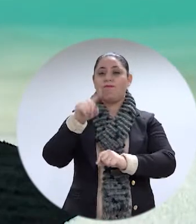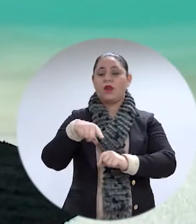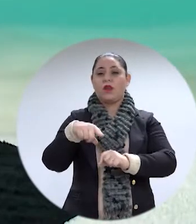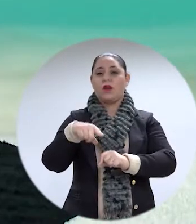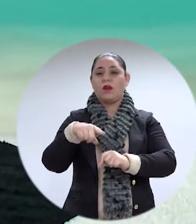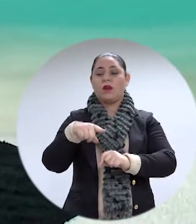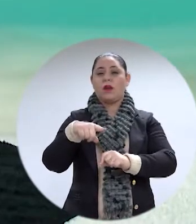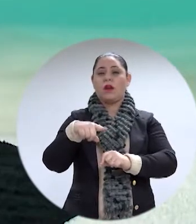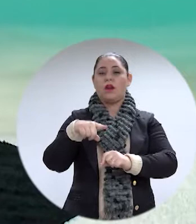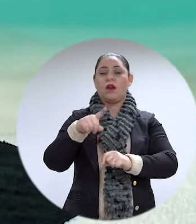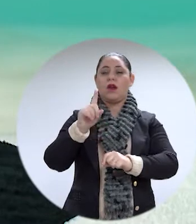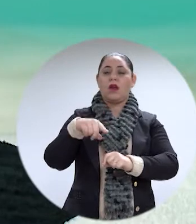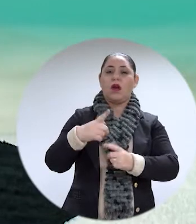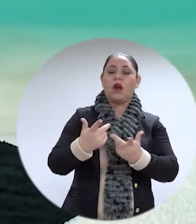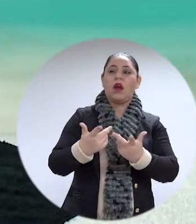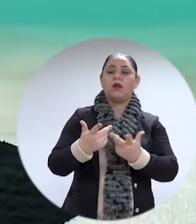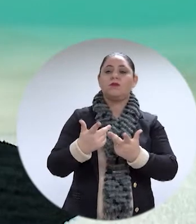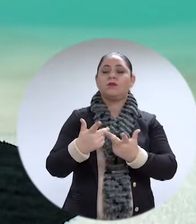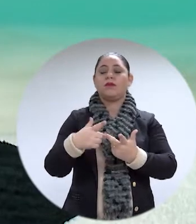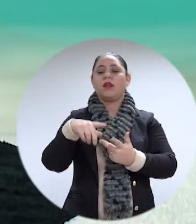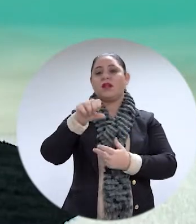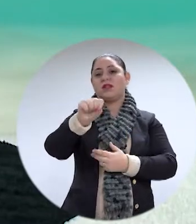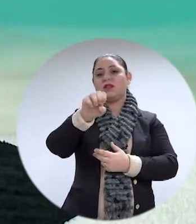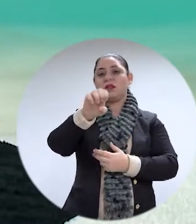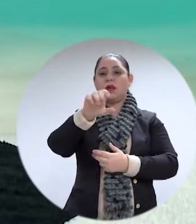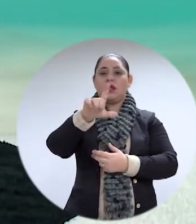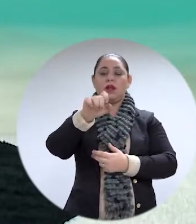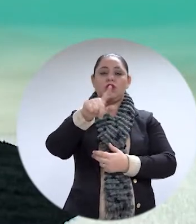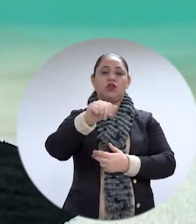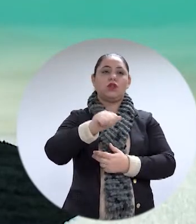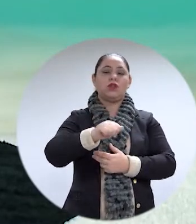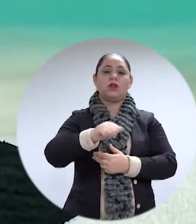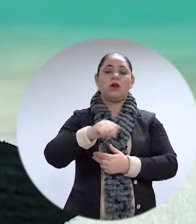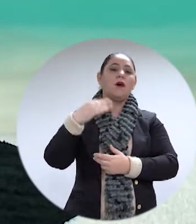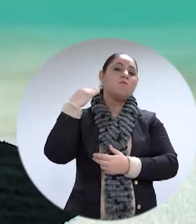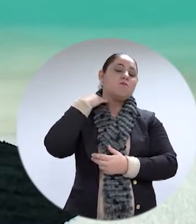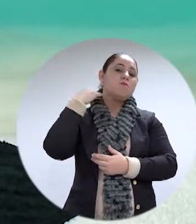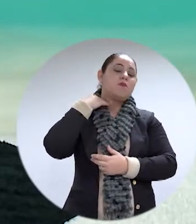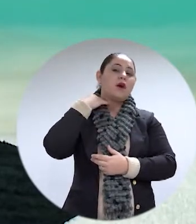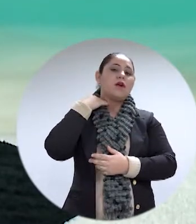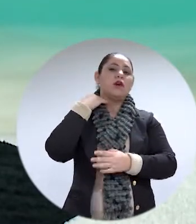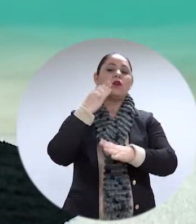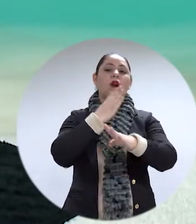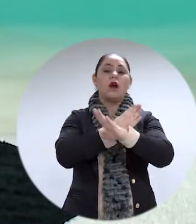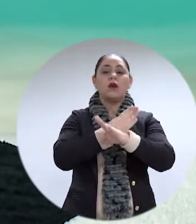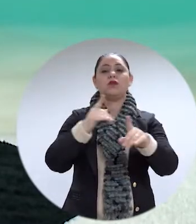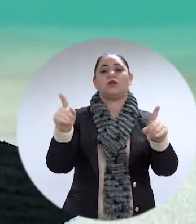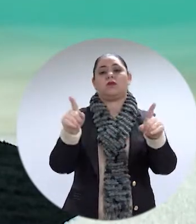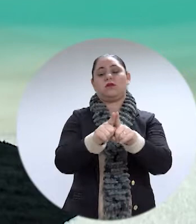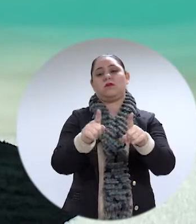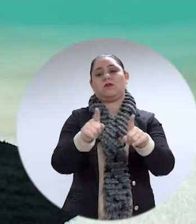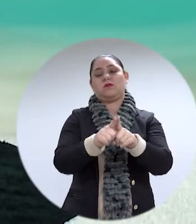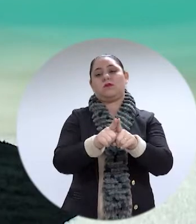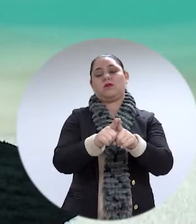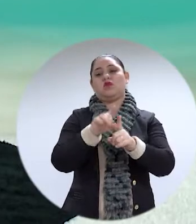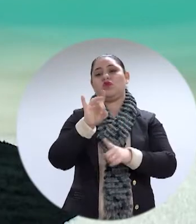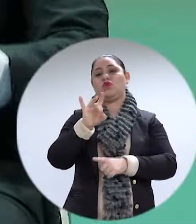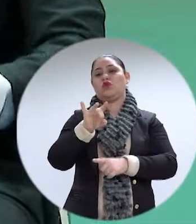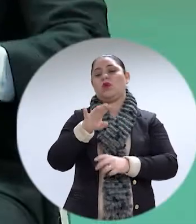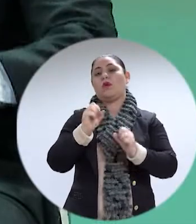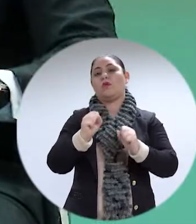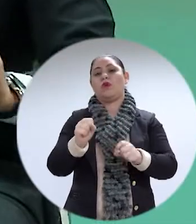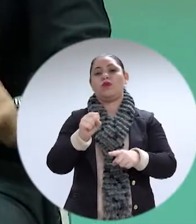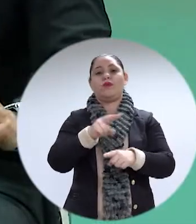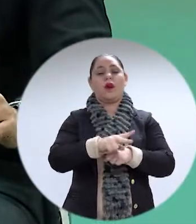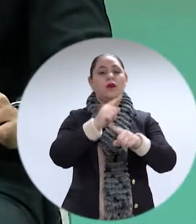são os servidores Caixa, públicos seletistas, isso, Correio, Caixa, Banco do Brasil, esses